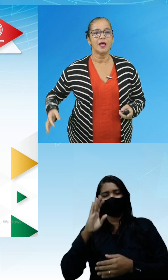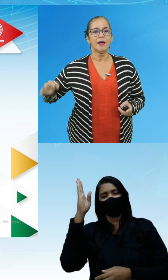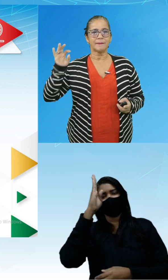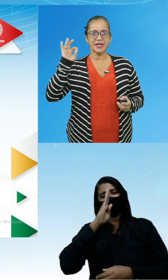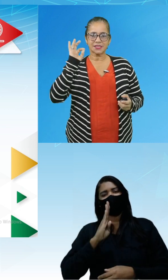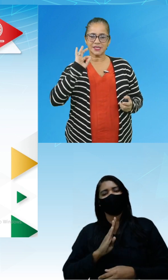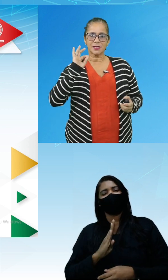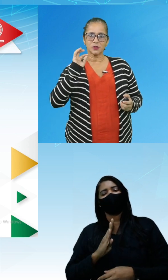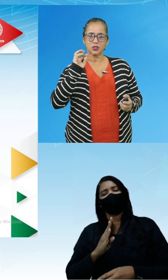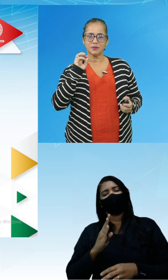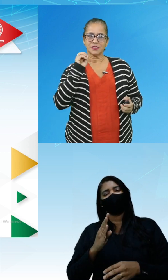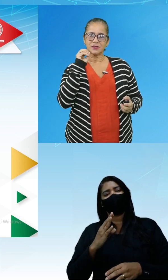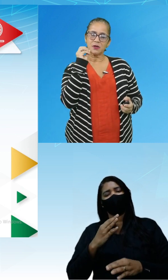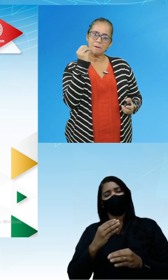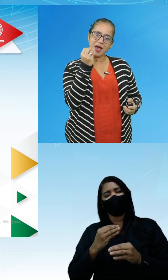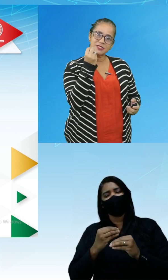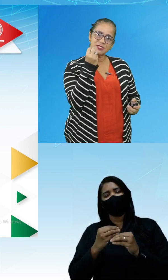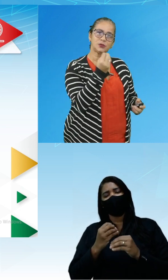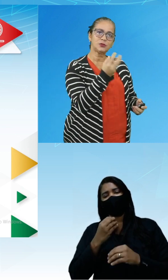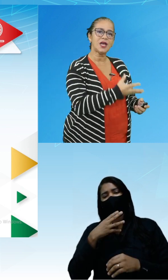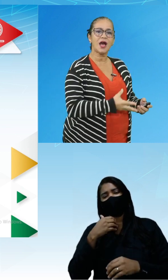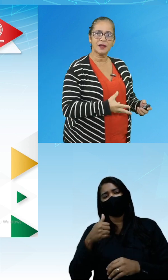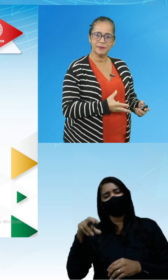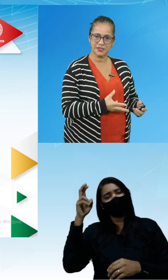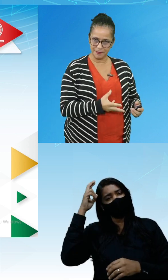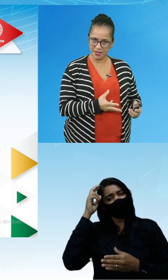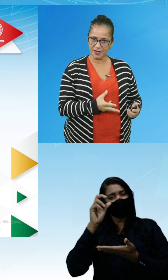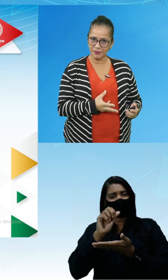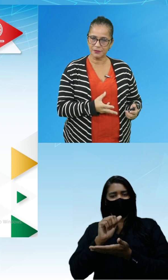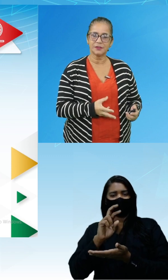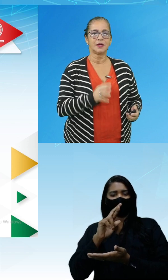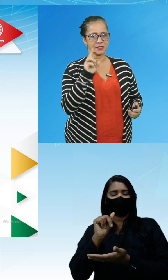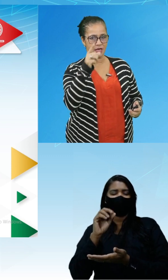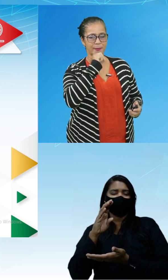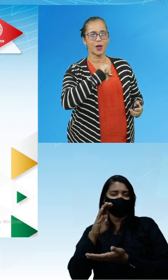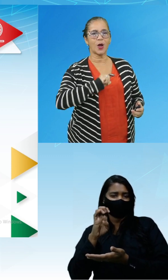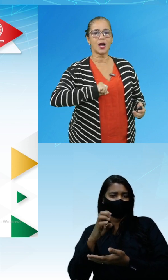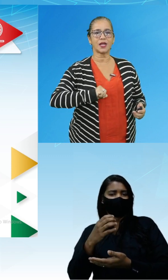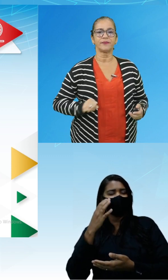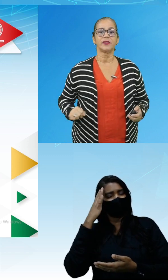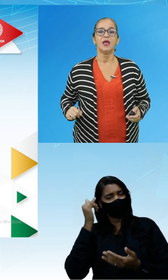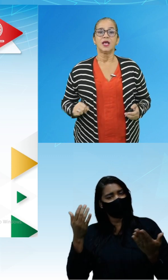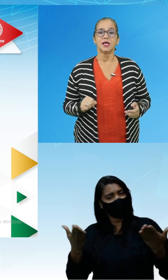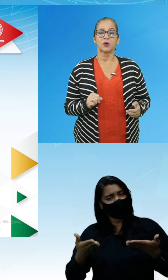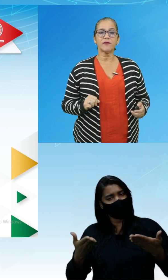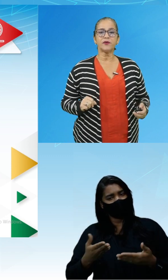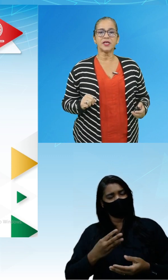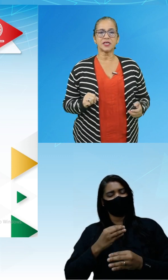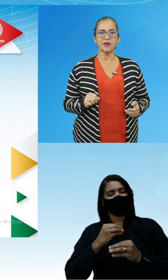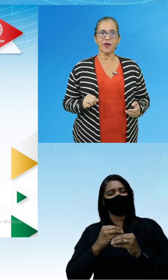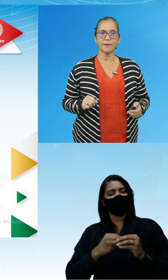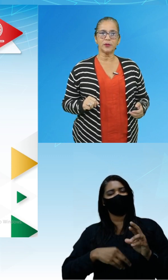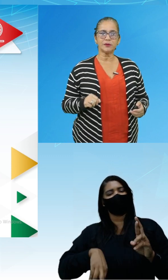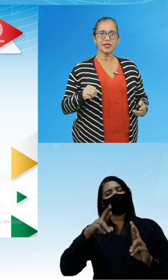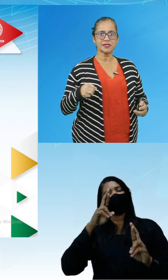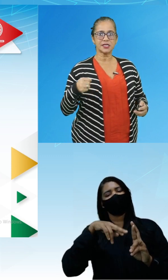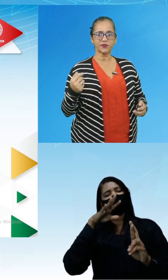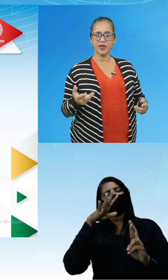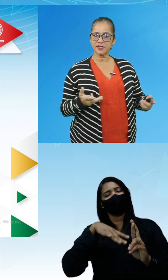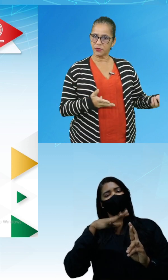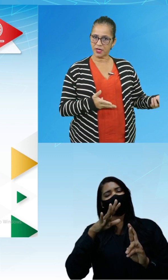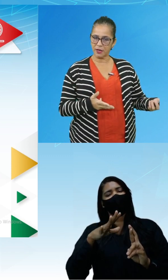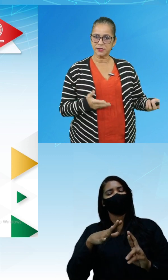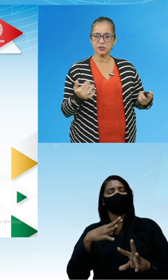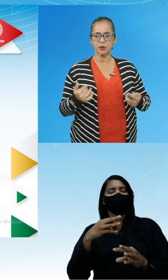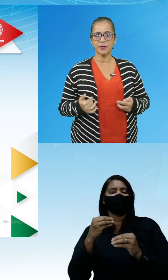brasileiro, mas esse costumezinho são marcas da cultura árabe, sabia não? Saiba agora. Com a influência que vai muito além das